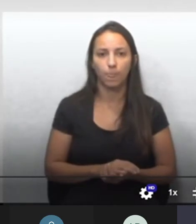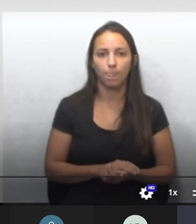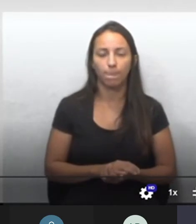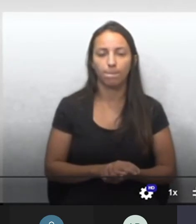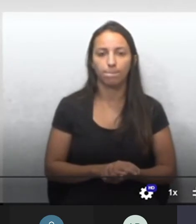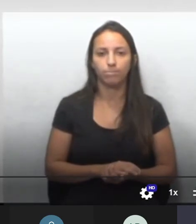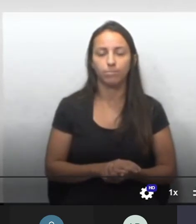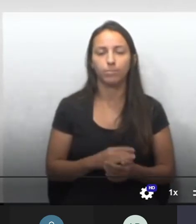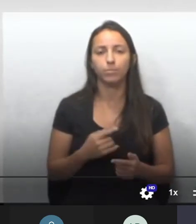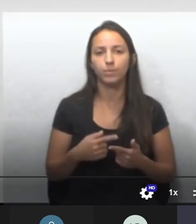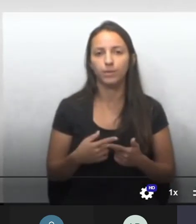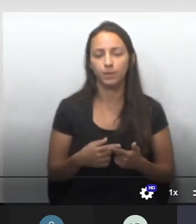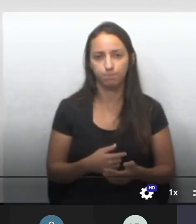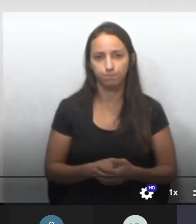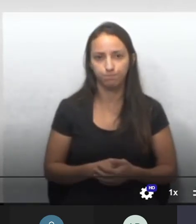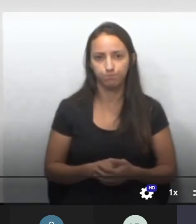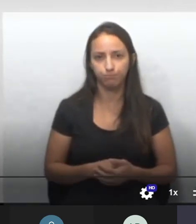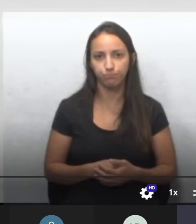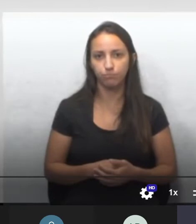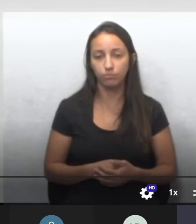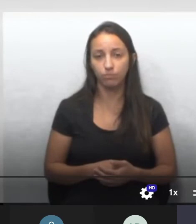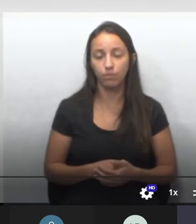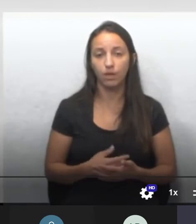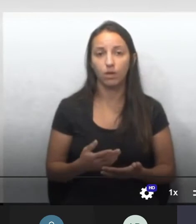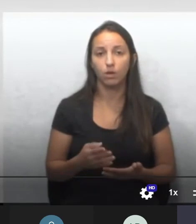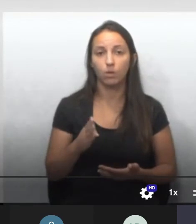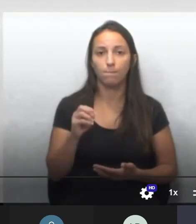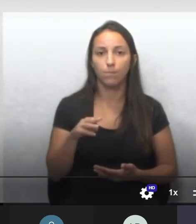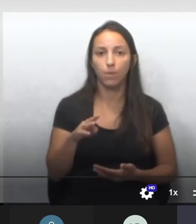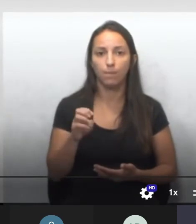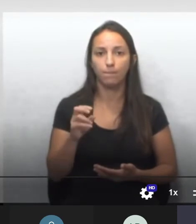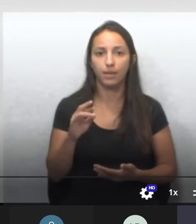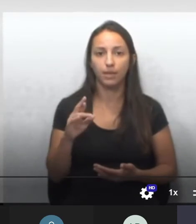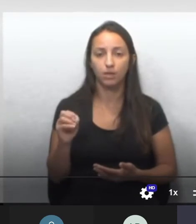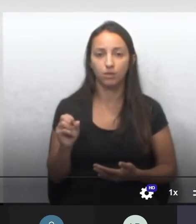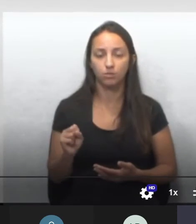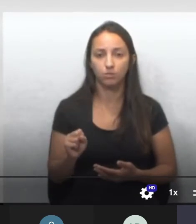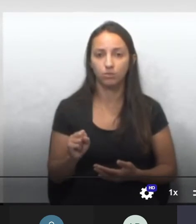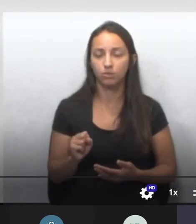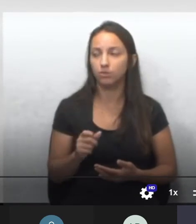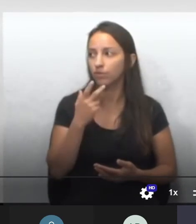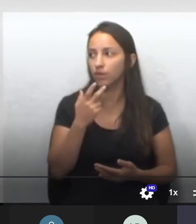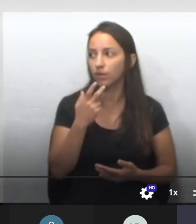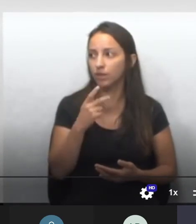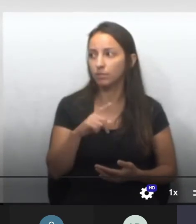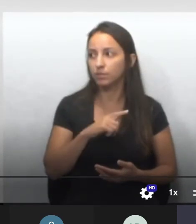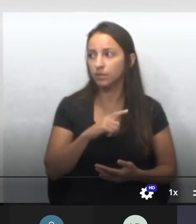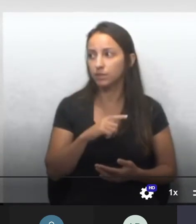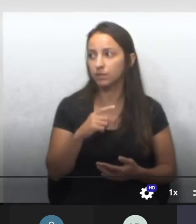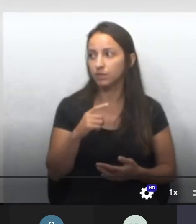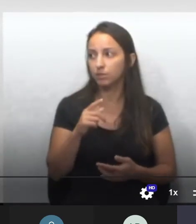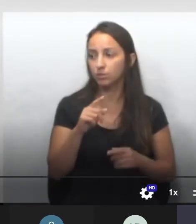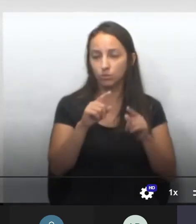analisando. Porque, segundo os bombeiros, nós temos que ter 2